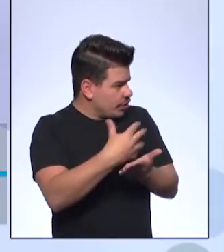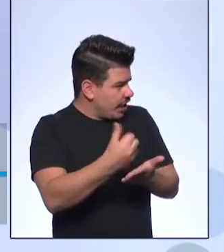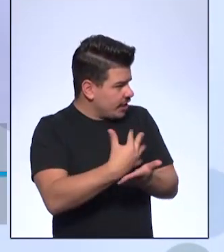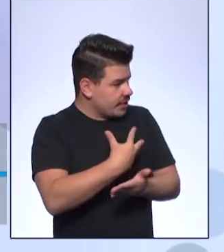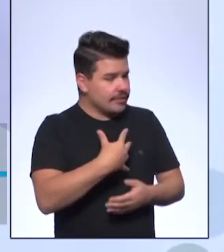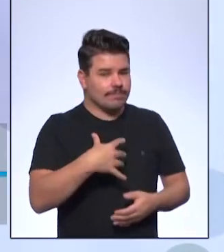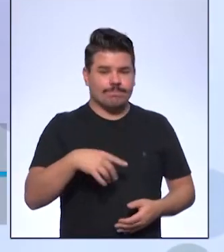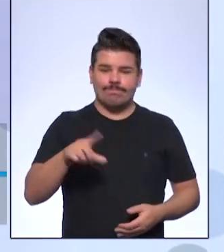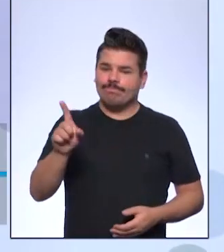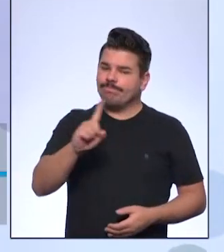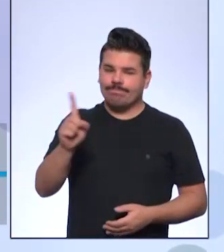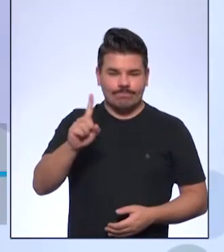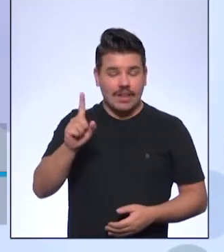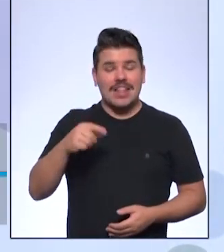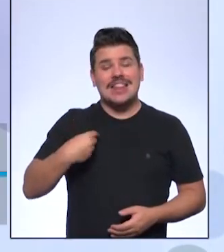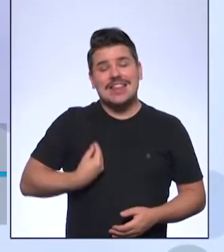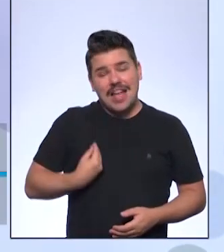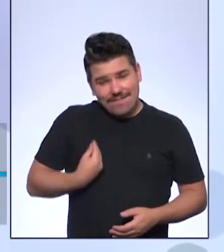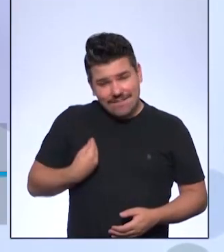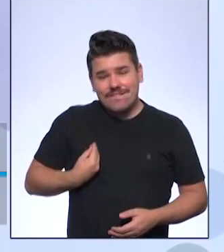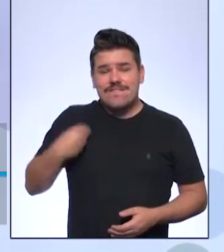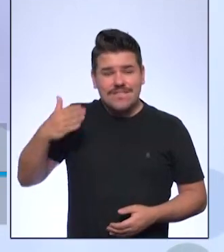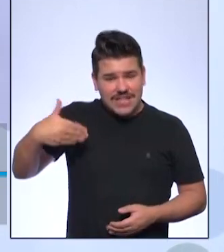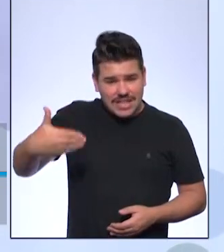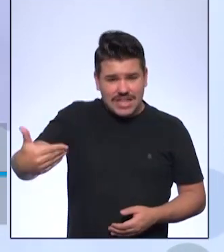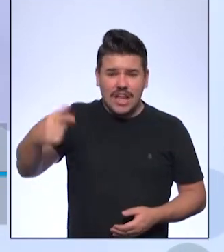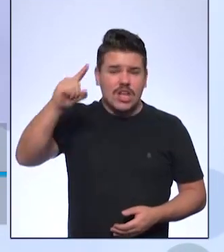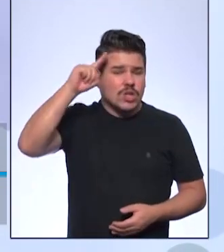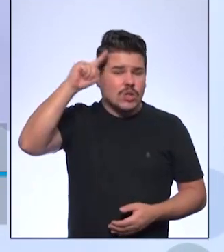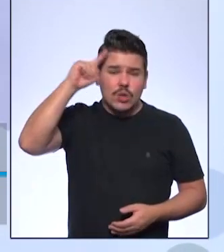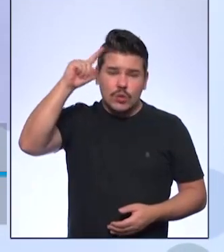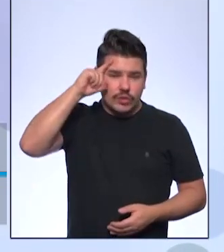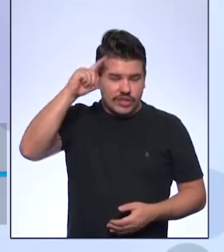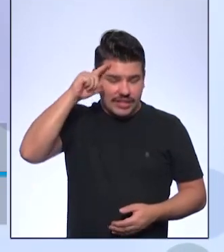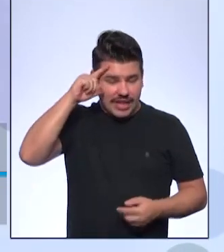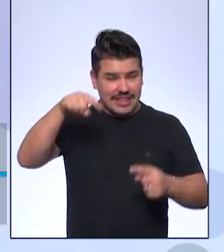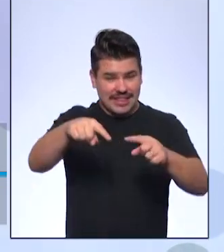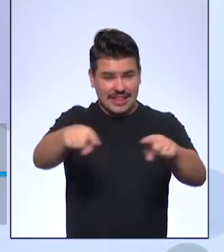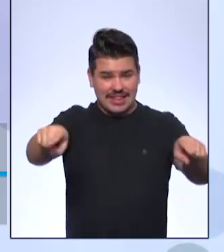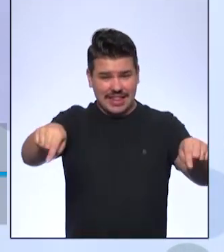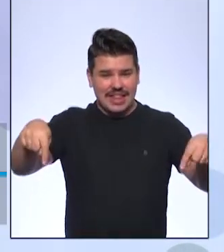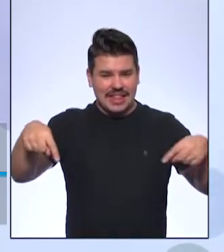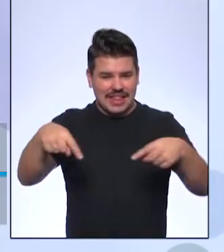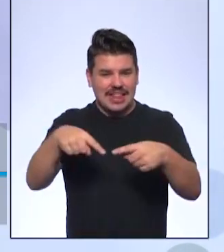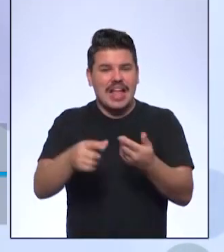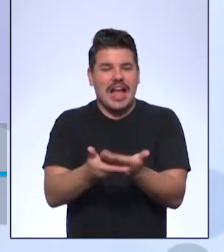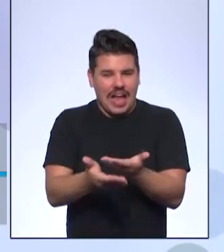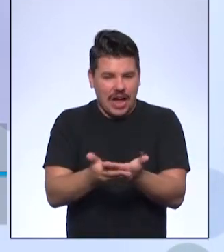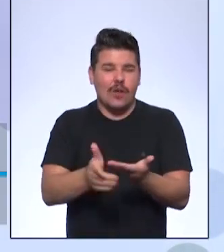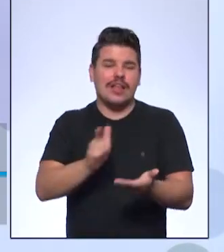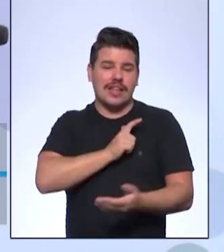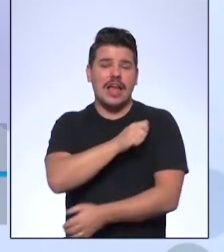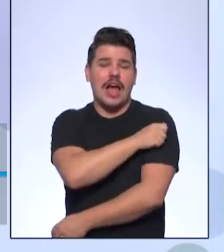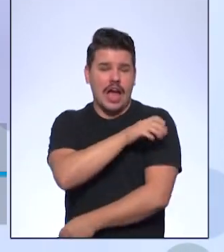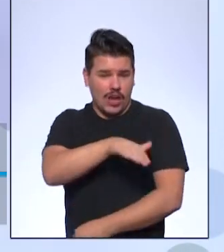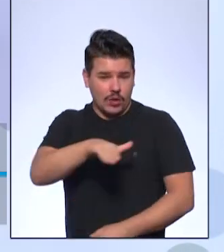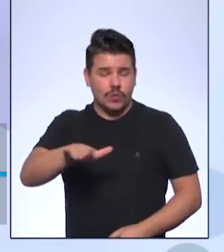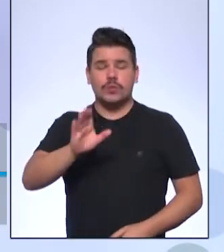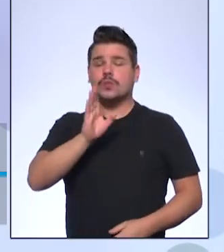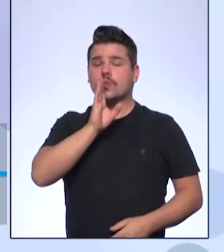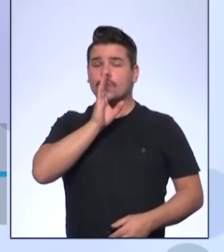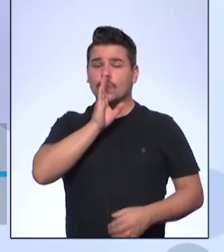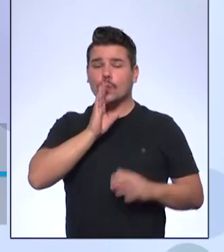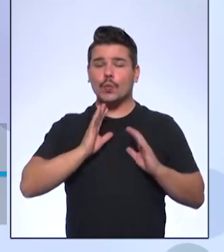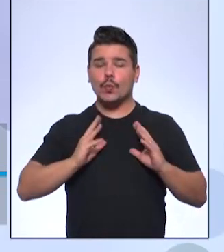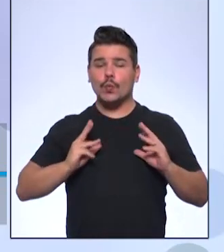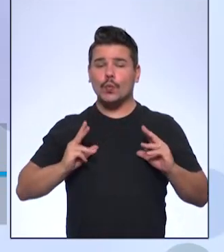exatamente. A gente tem isso na vida real também, né? Não vamos dizer que estamos em sala de aula com alunos, né, totalmente silenciosos, mas quando a gente